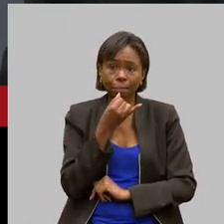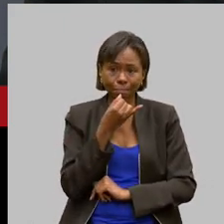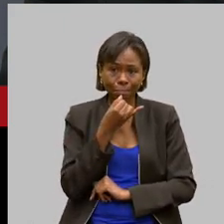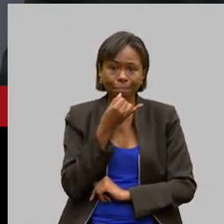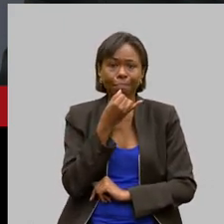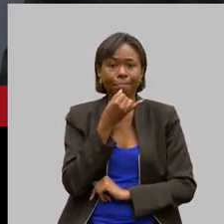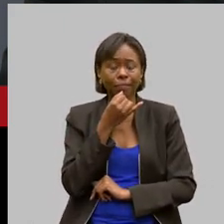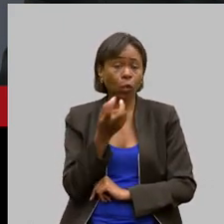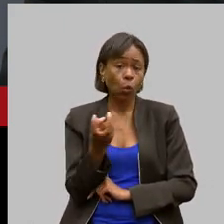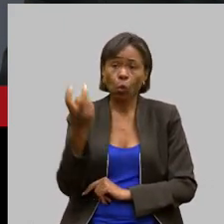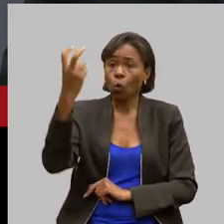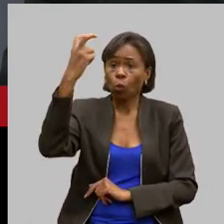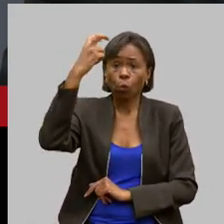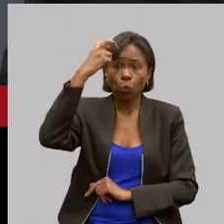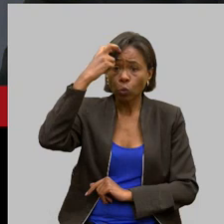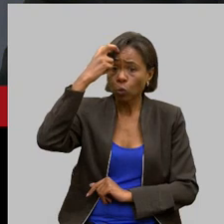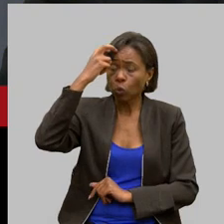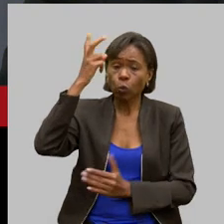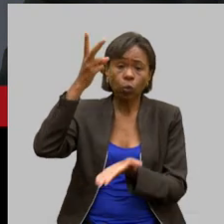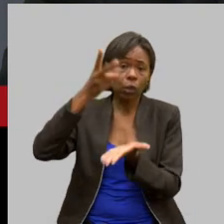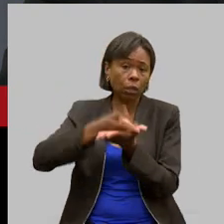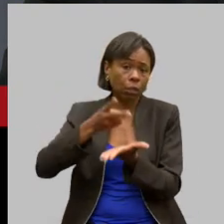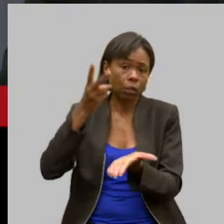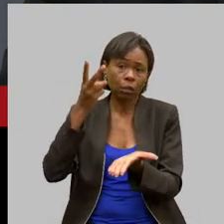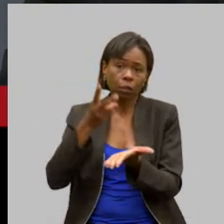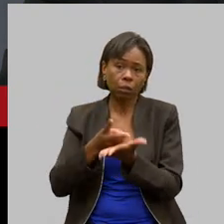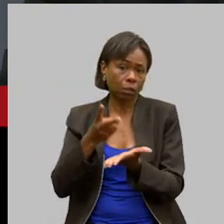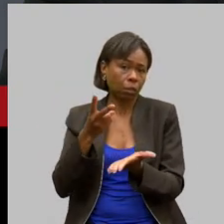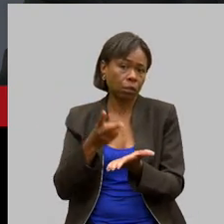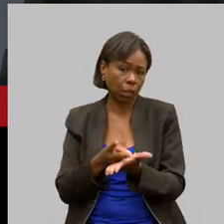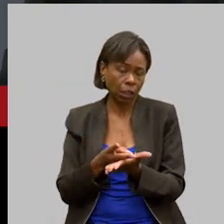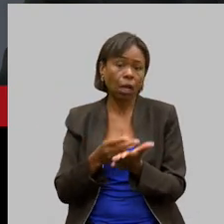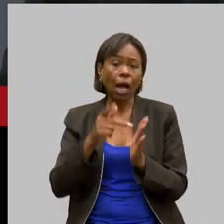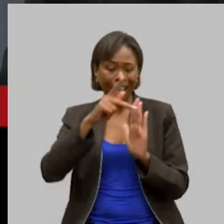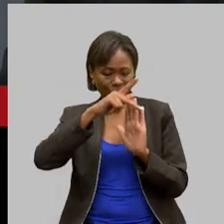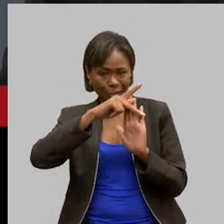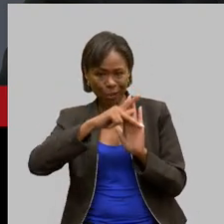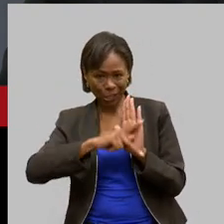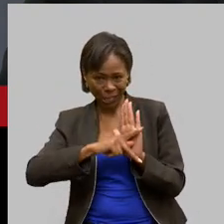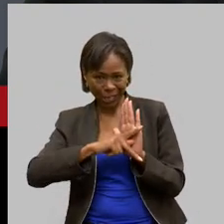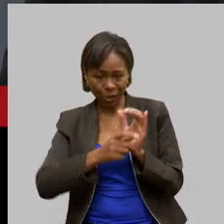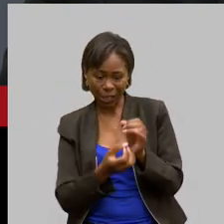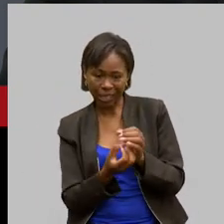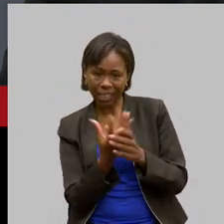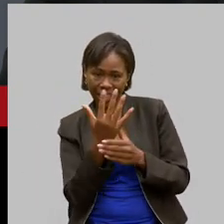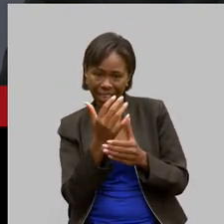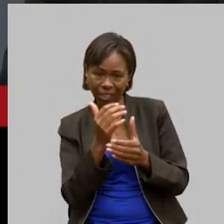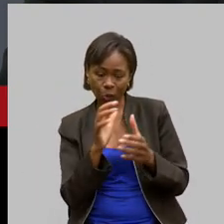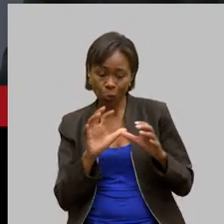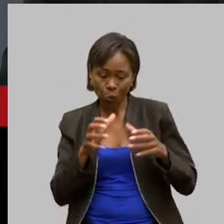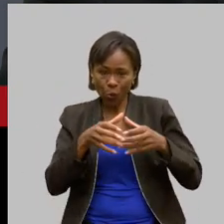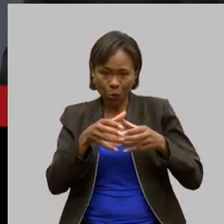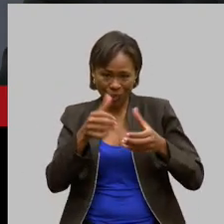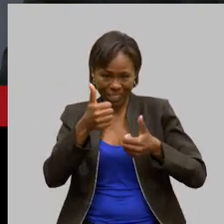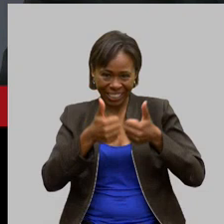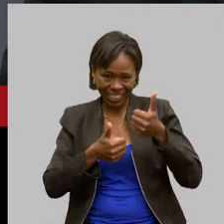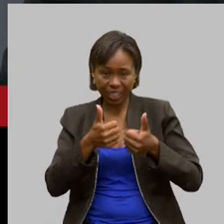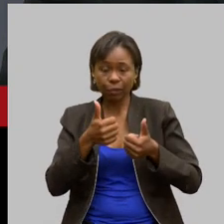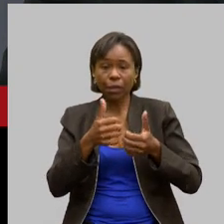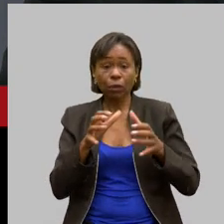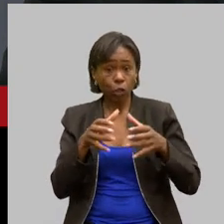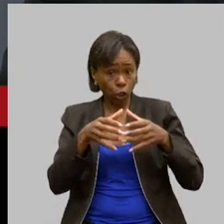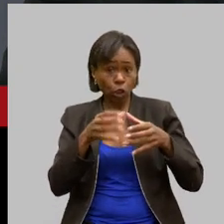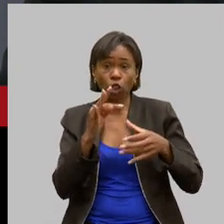uma cultura que permanece ainda e o projeto montando um time ele surgiu a partir daí justamente para quebrar esse estereótipo